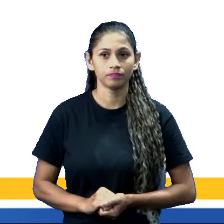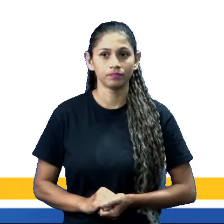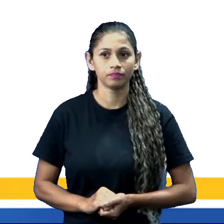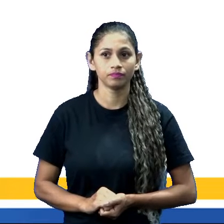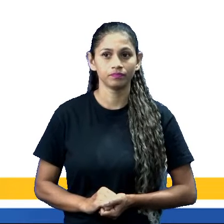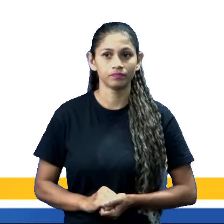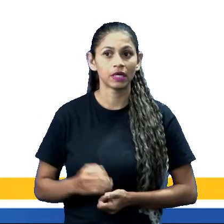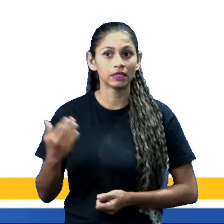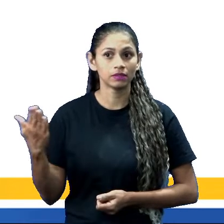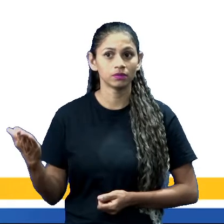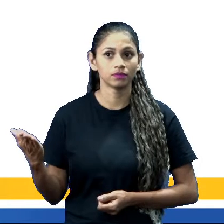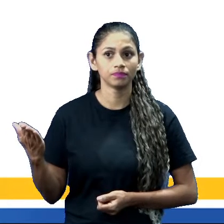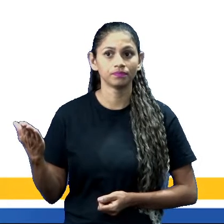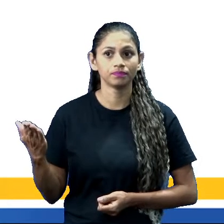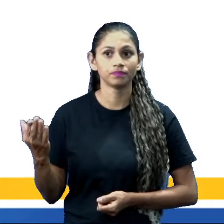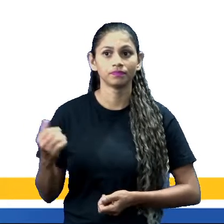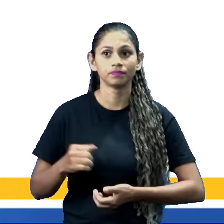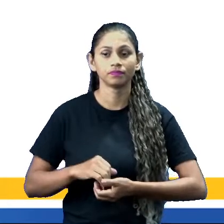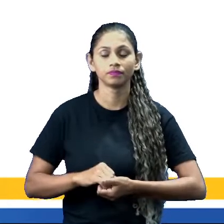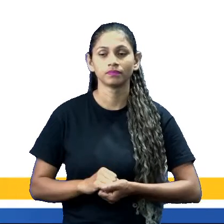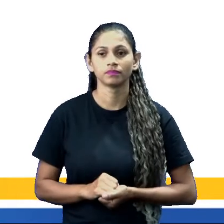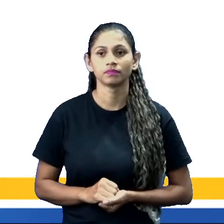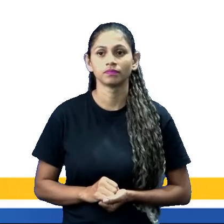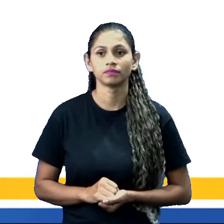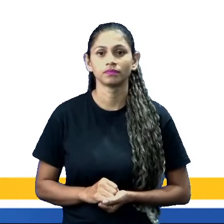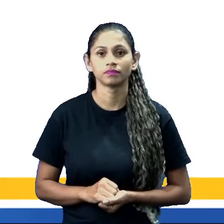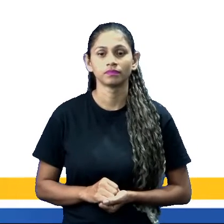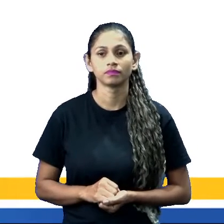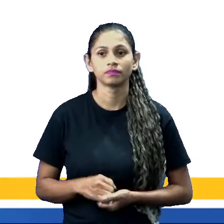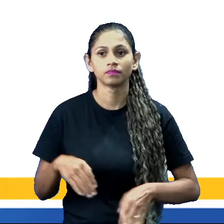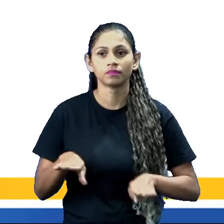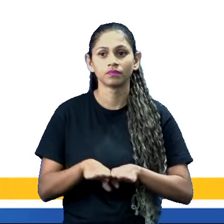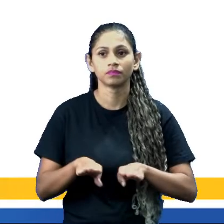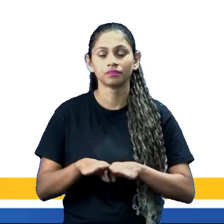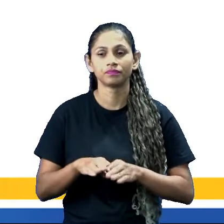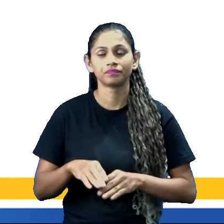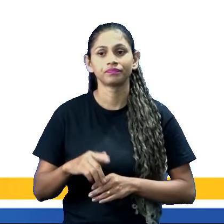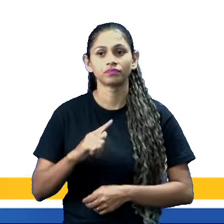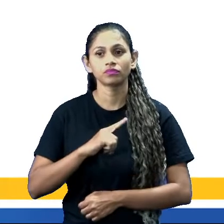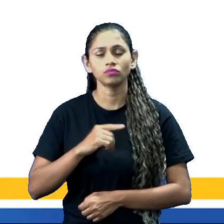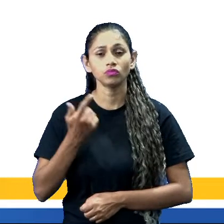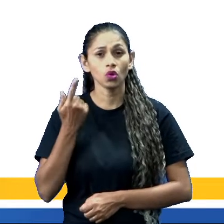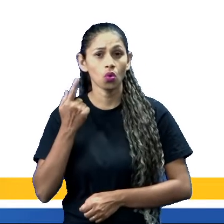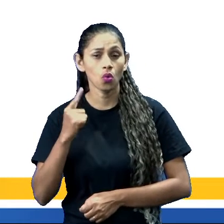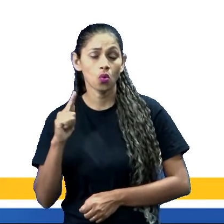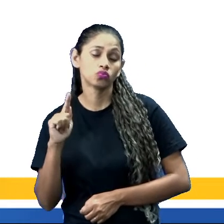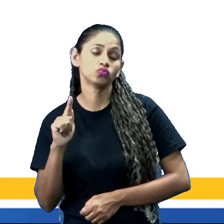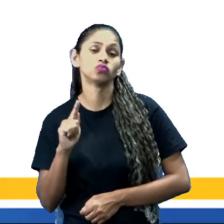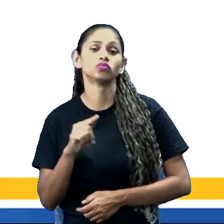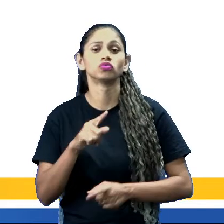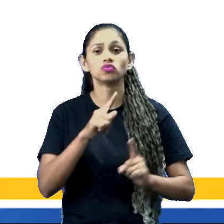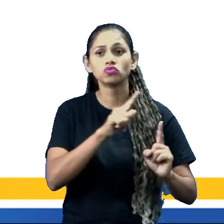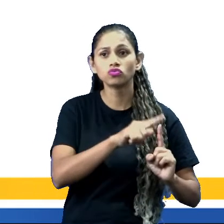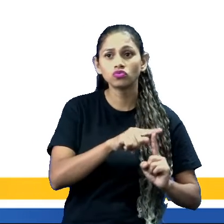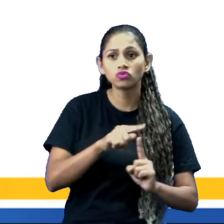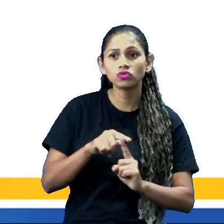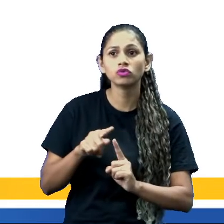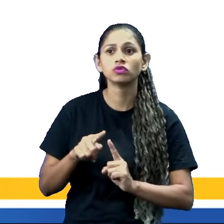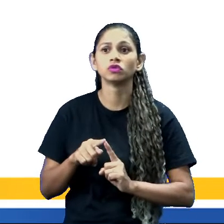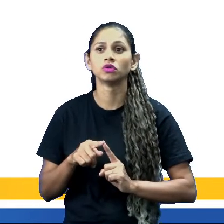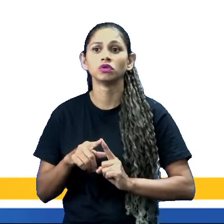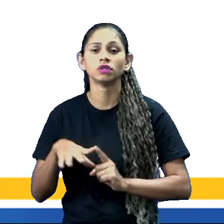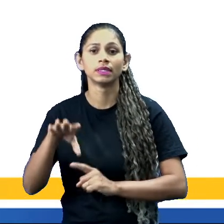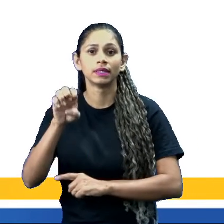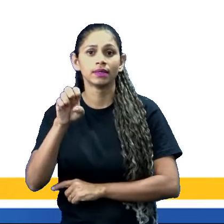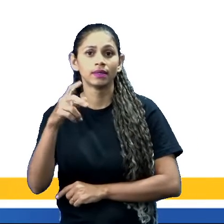segurança biológica. Aí a gente também tem, gente, os outros tipos de EPCs, né? Então ali a gente tem